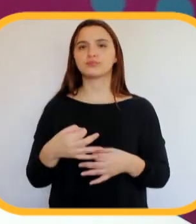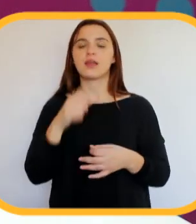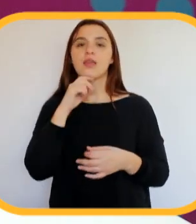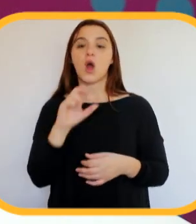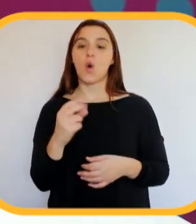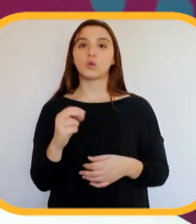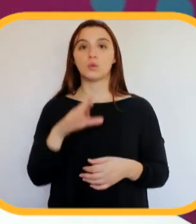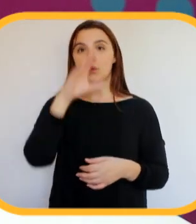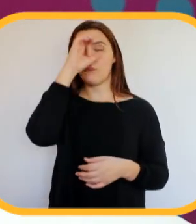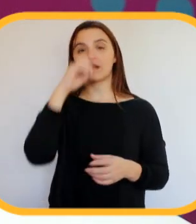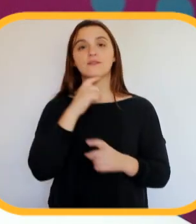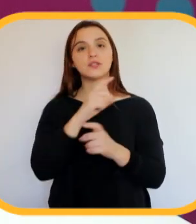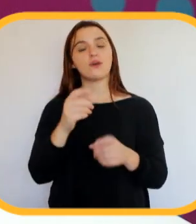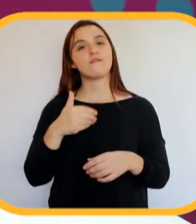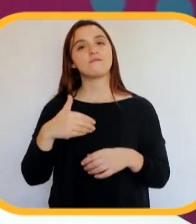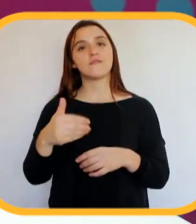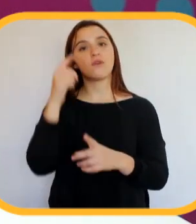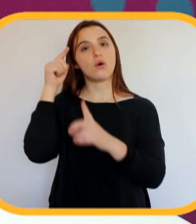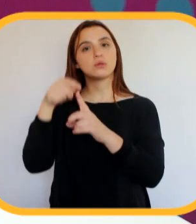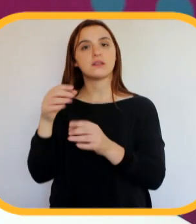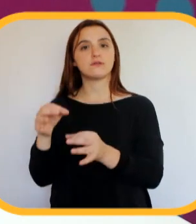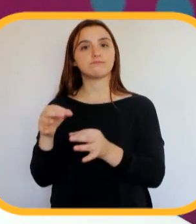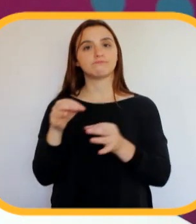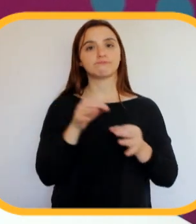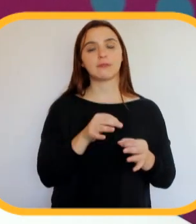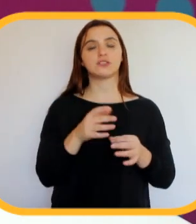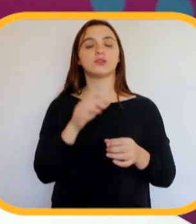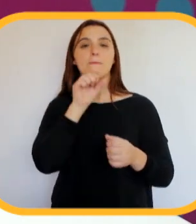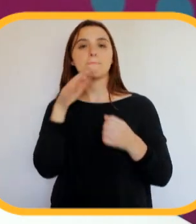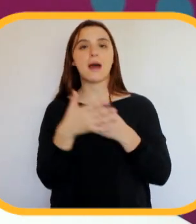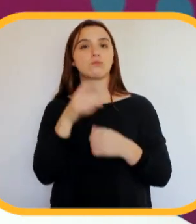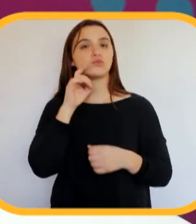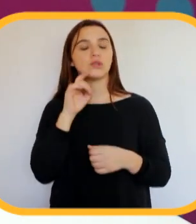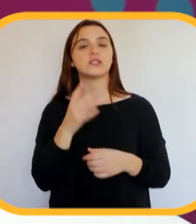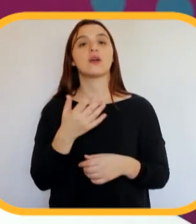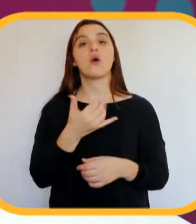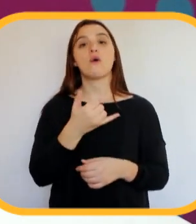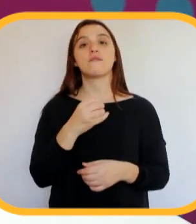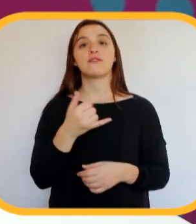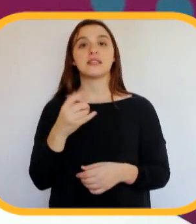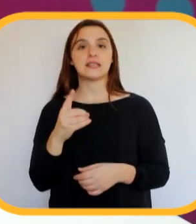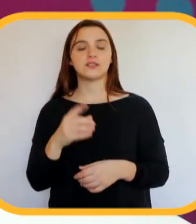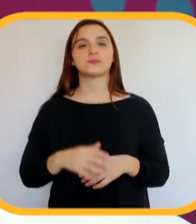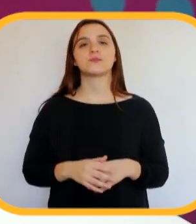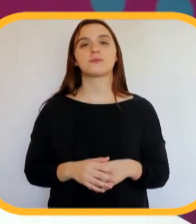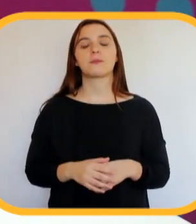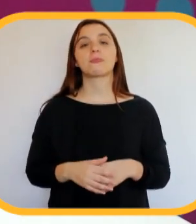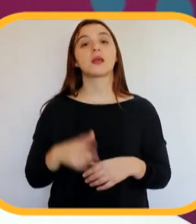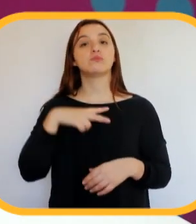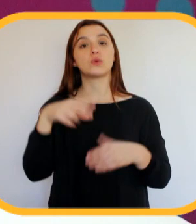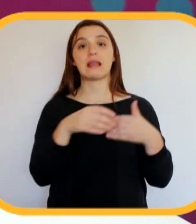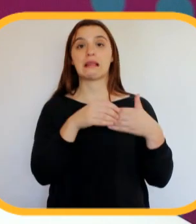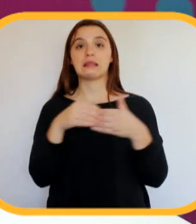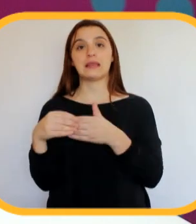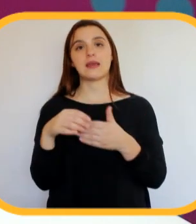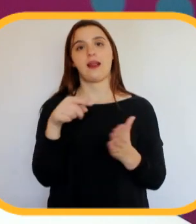cumprir. Em outubro, o governo anunciou que vai antecipar a conservação dos oceanos para 2026. Portugal é considerado um